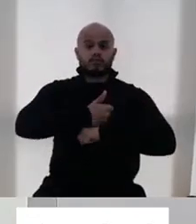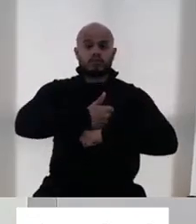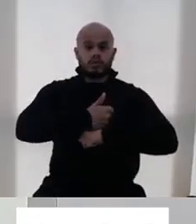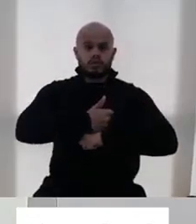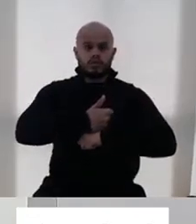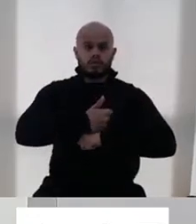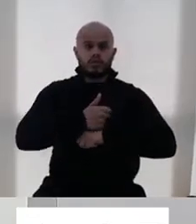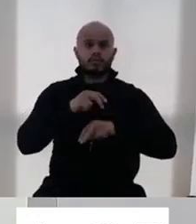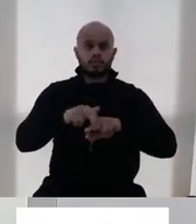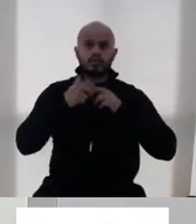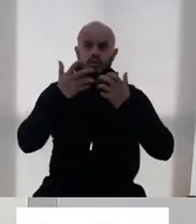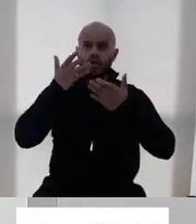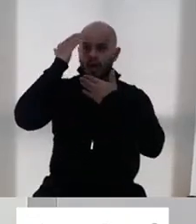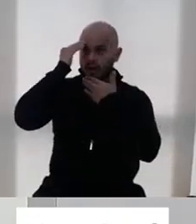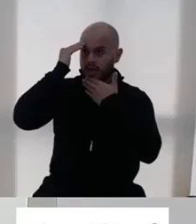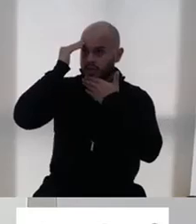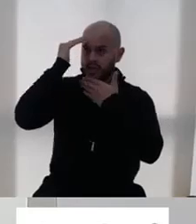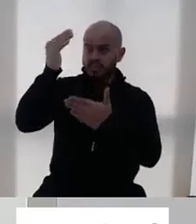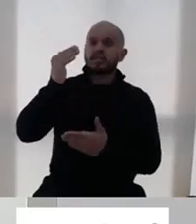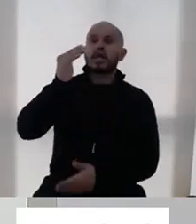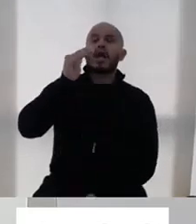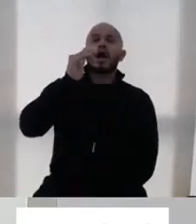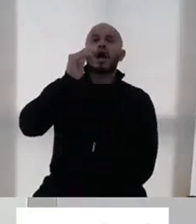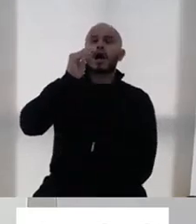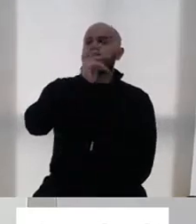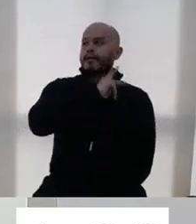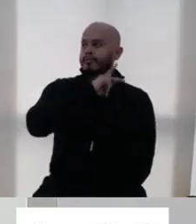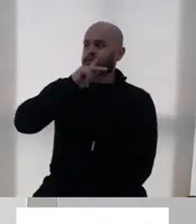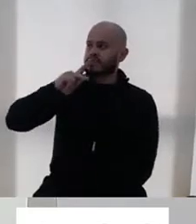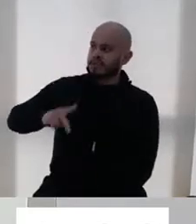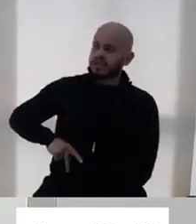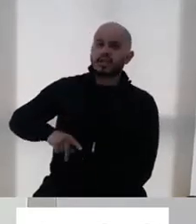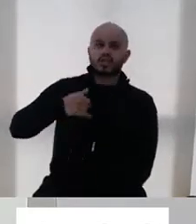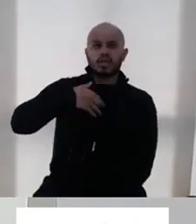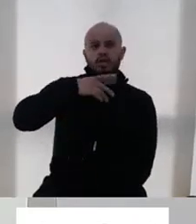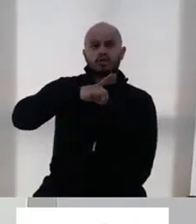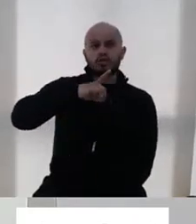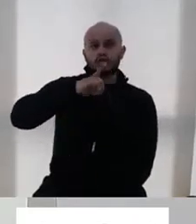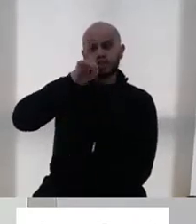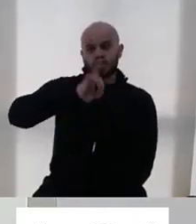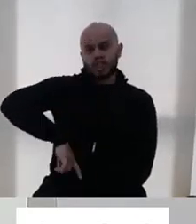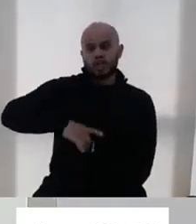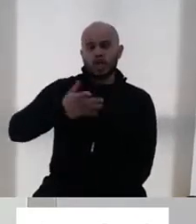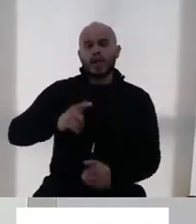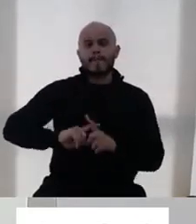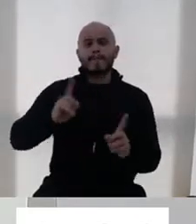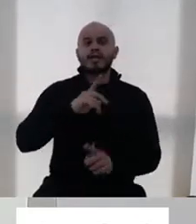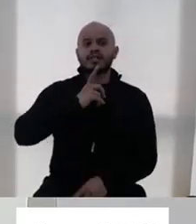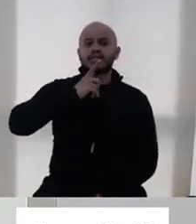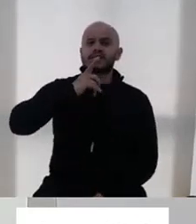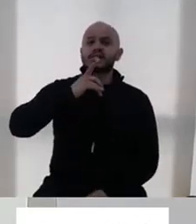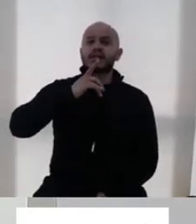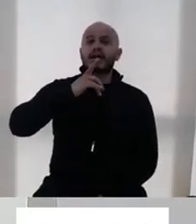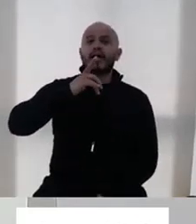de agradecer a presidente da associação, que eu sou diretora, mas agradecer porque realmente